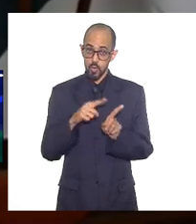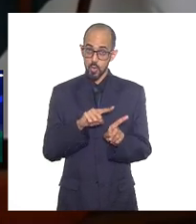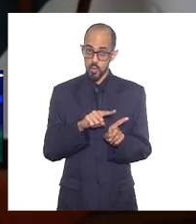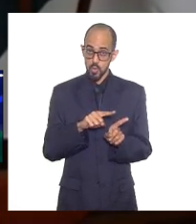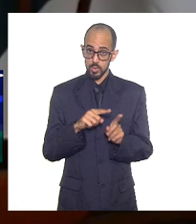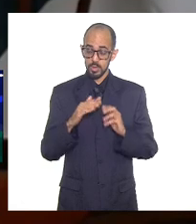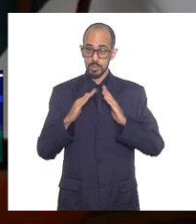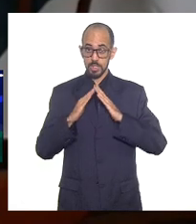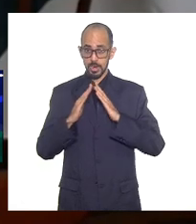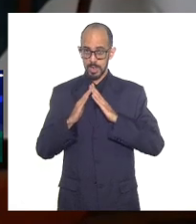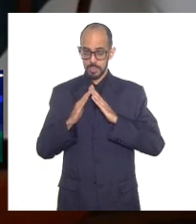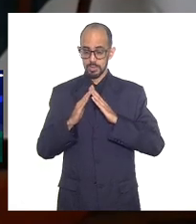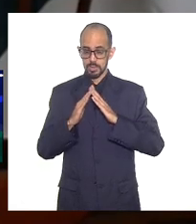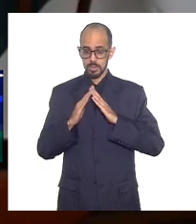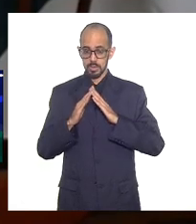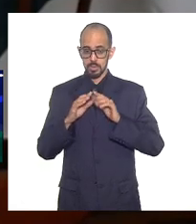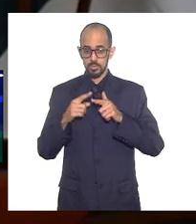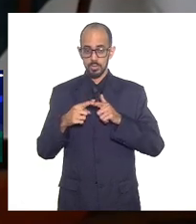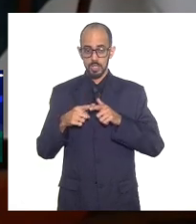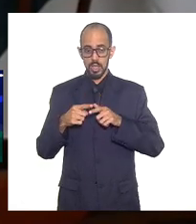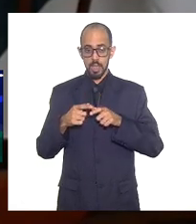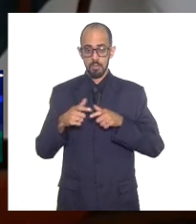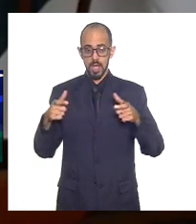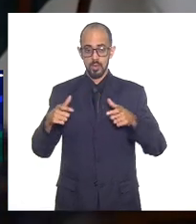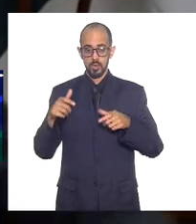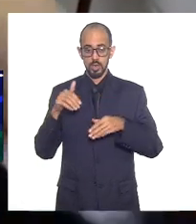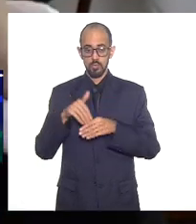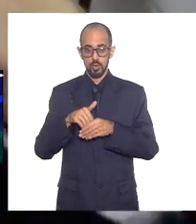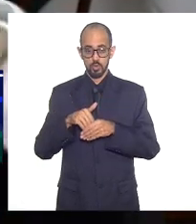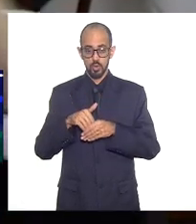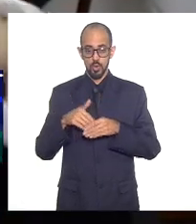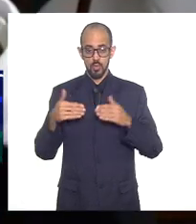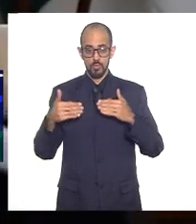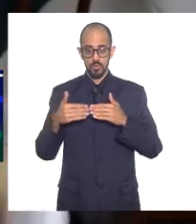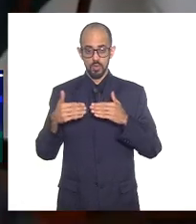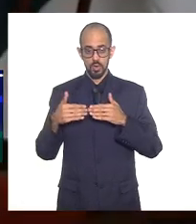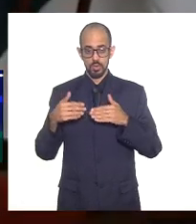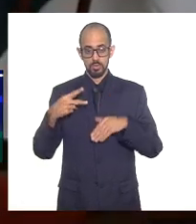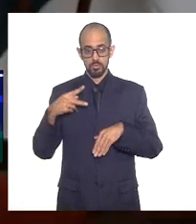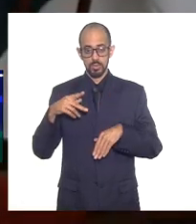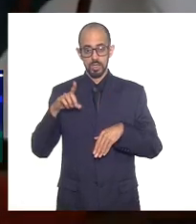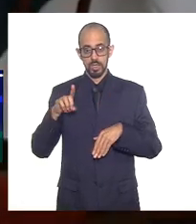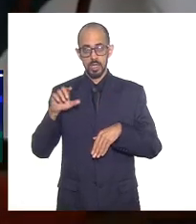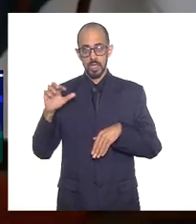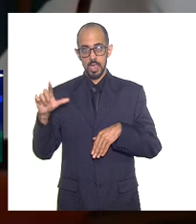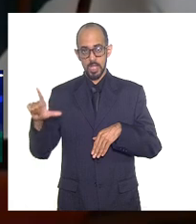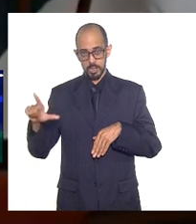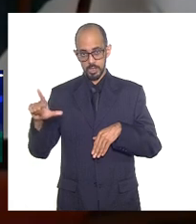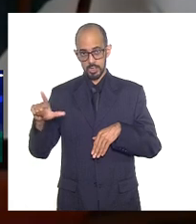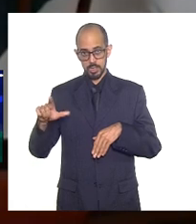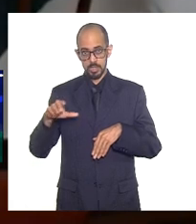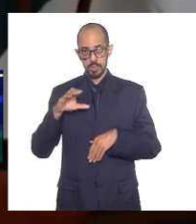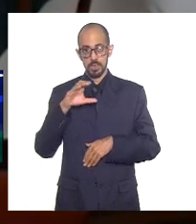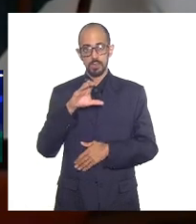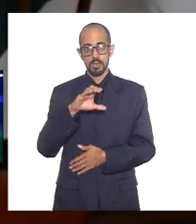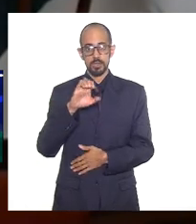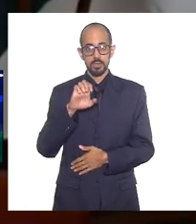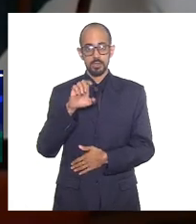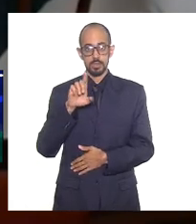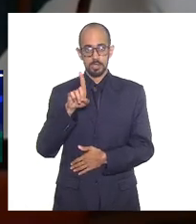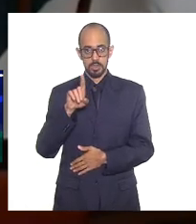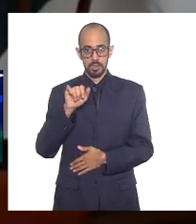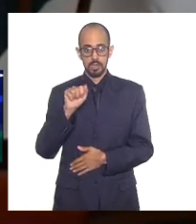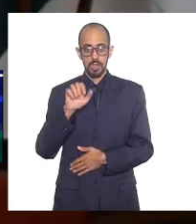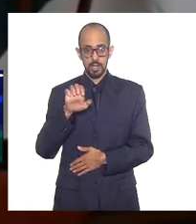a maioria votou favorável naquele PDL lá da SEDAI, hoje, no dia de hoje de